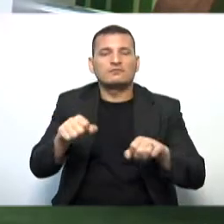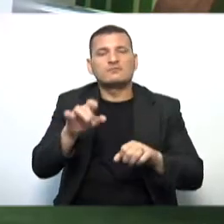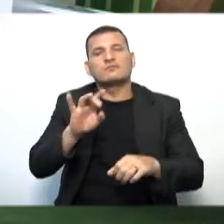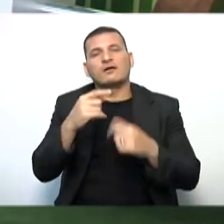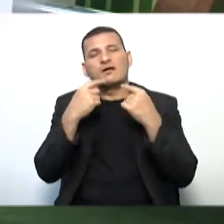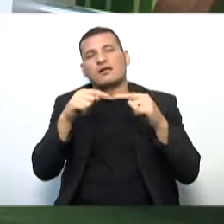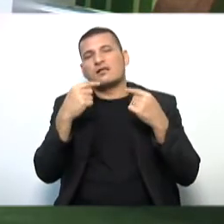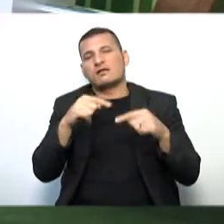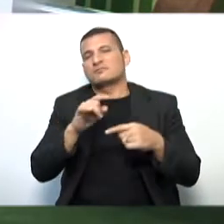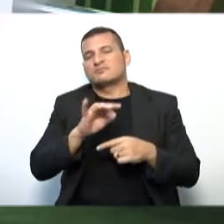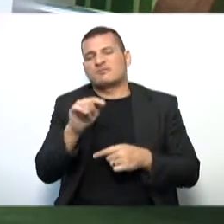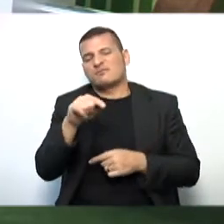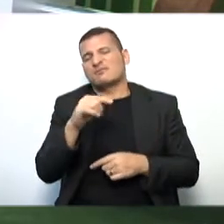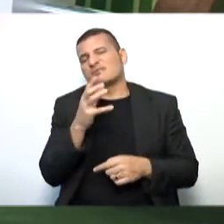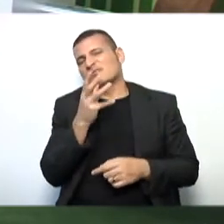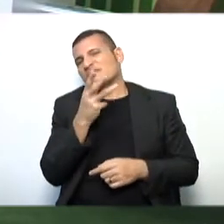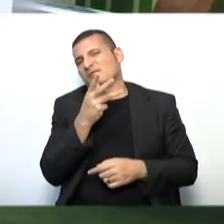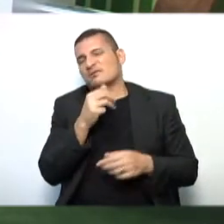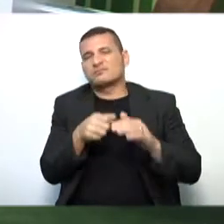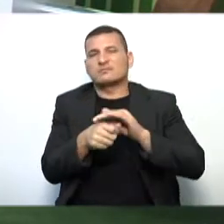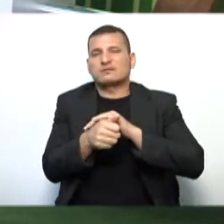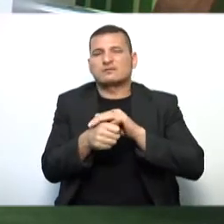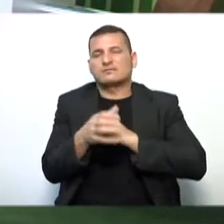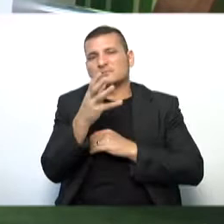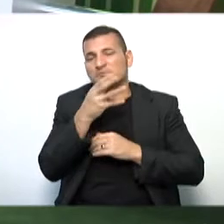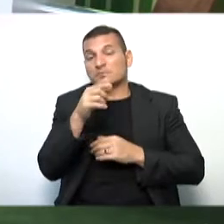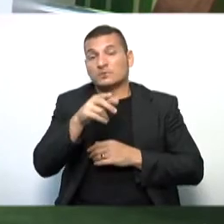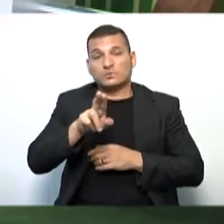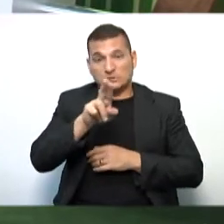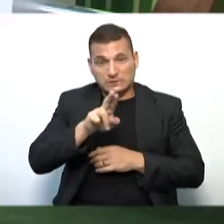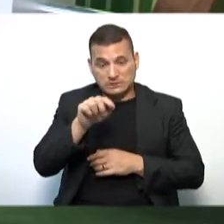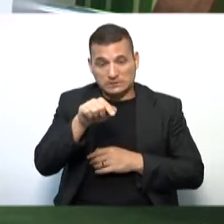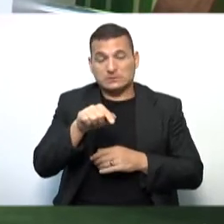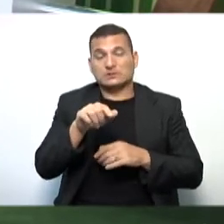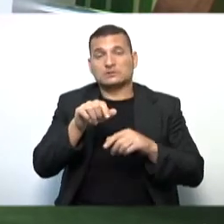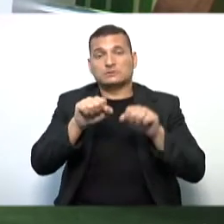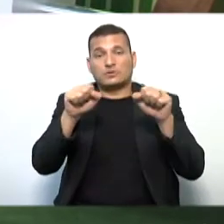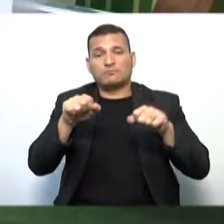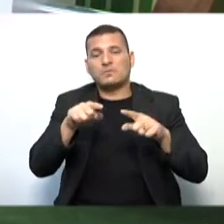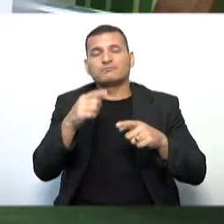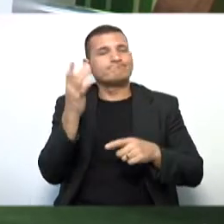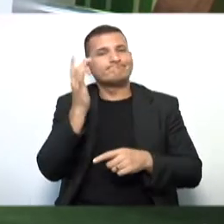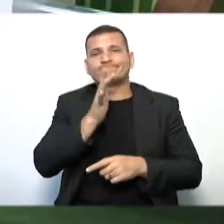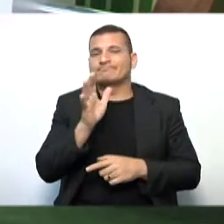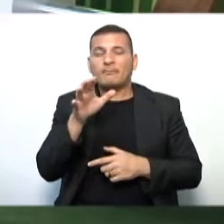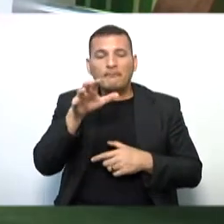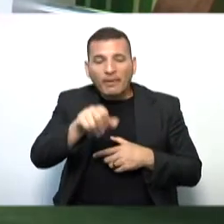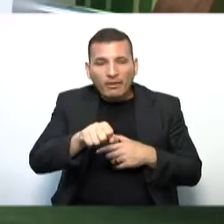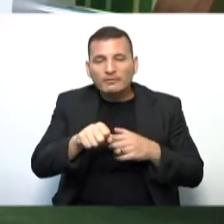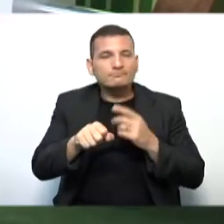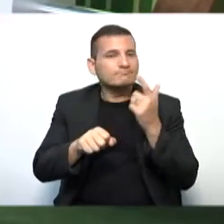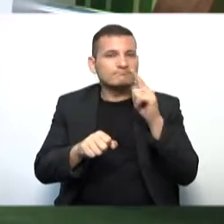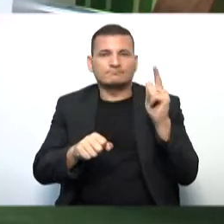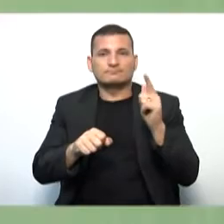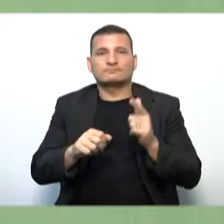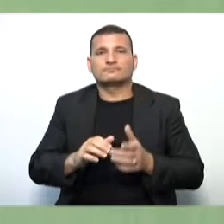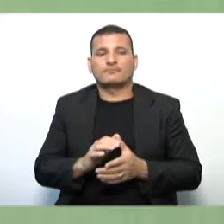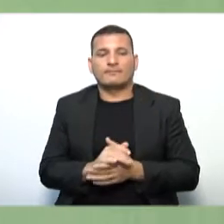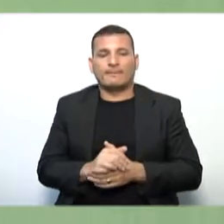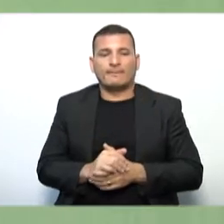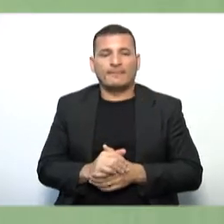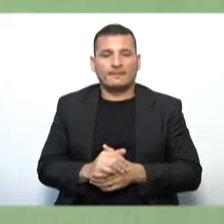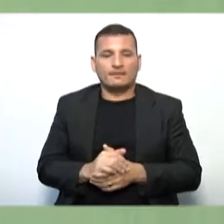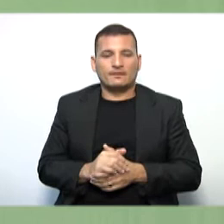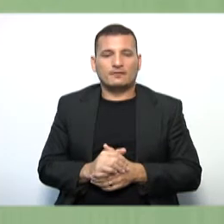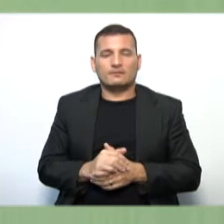lento e por aí vai, né? Você utiliza o software, mas não consegue pegar esse software. Exato. Com isso, os nossos